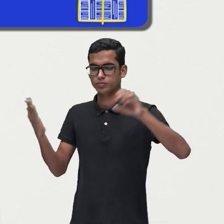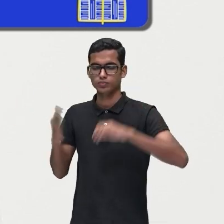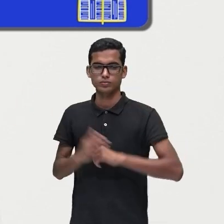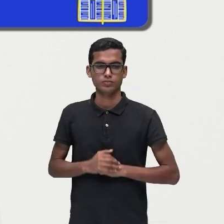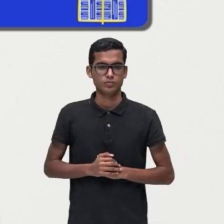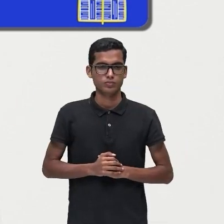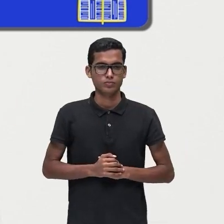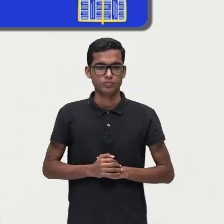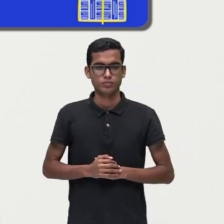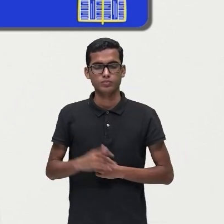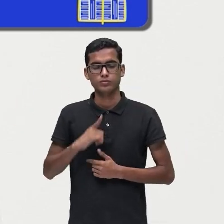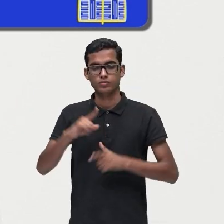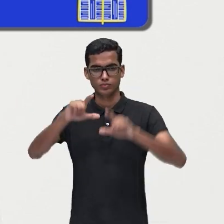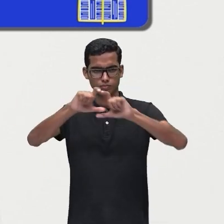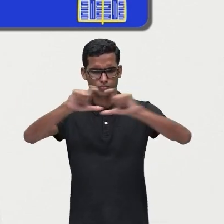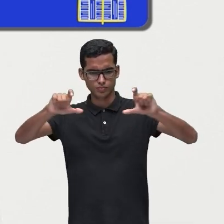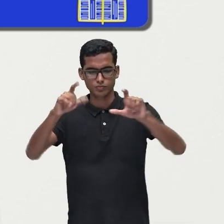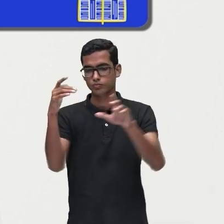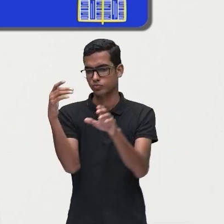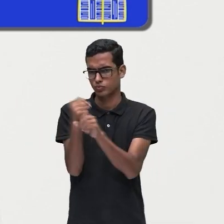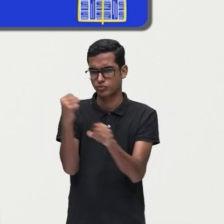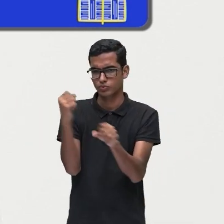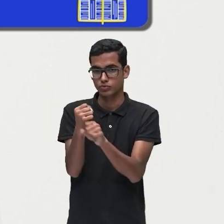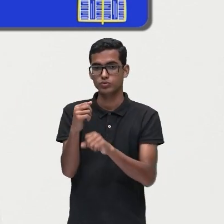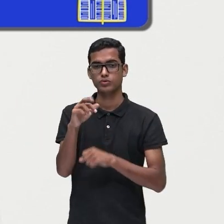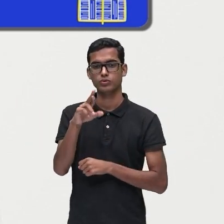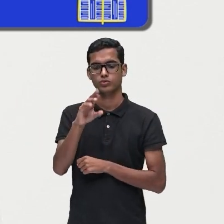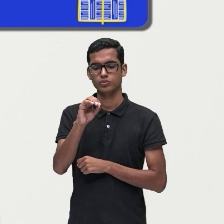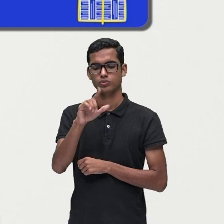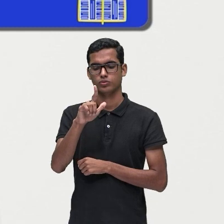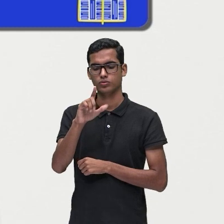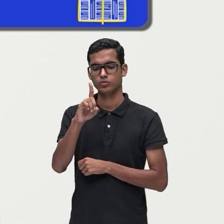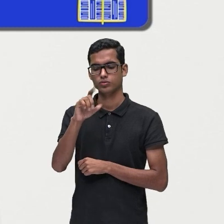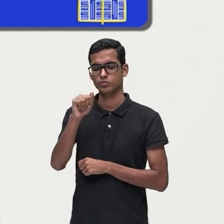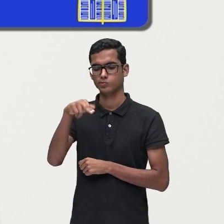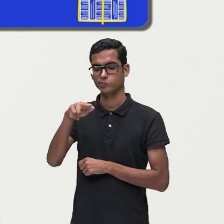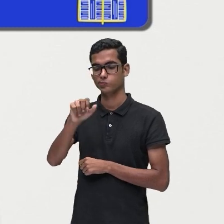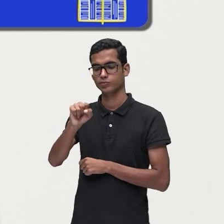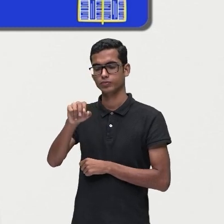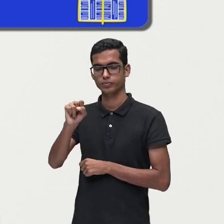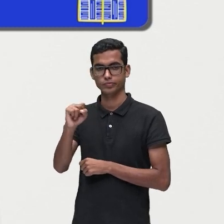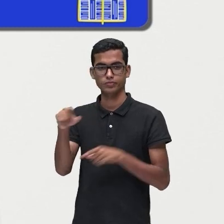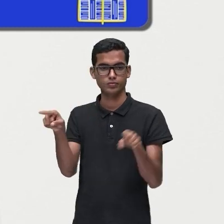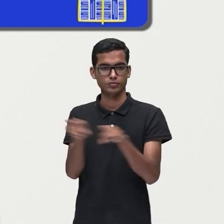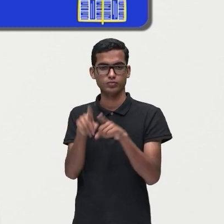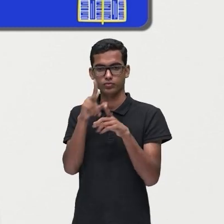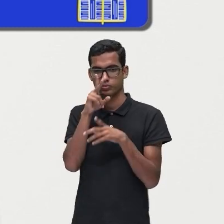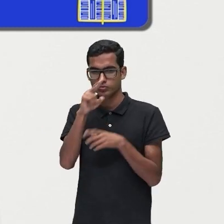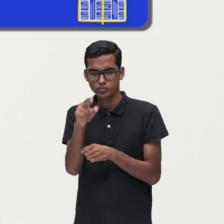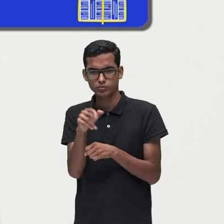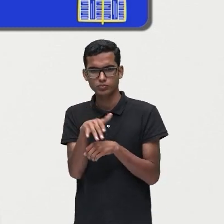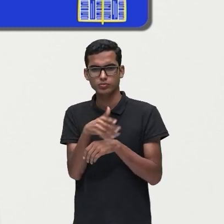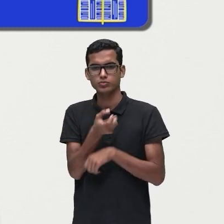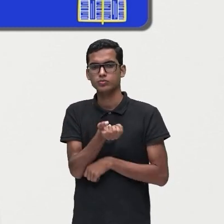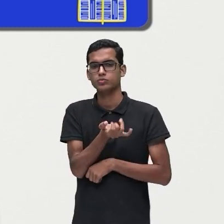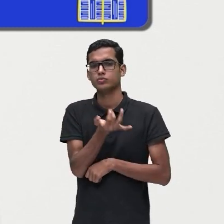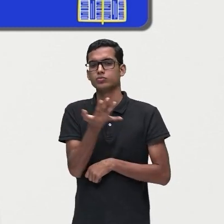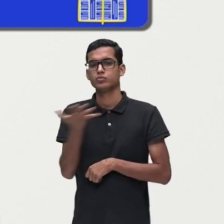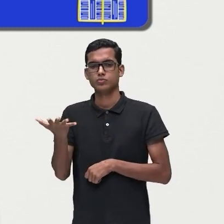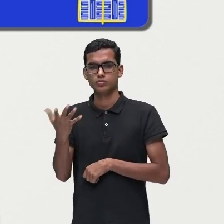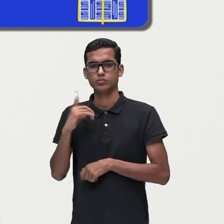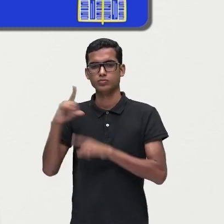uma fórmula para calcular essa força, né? O quanto é reduzida a força com o